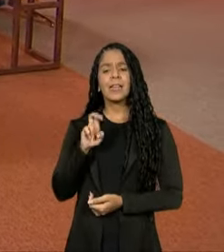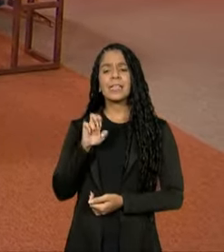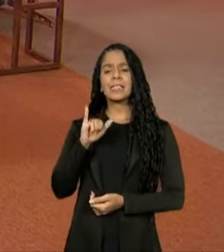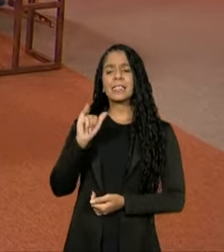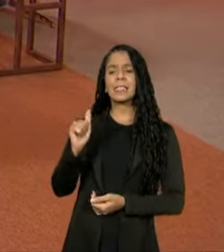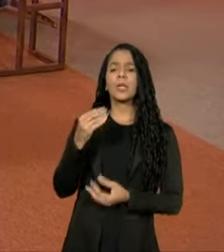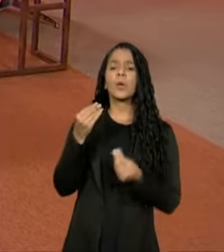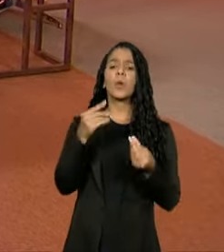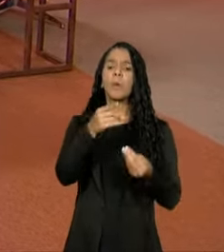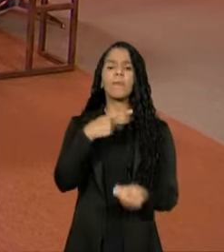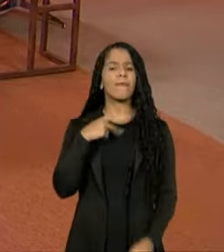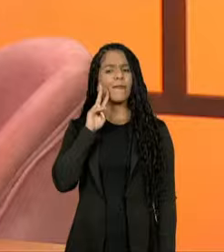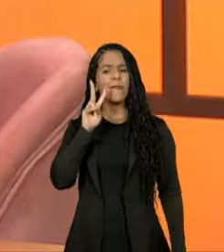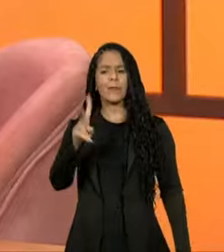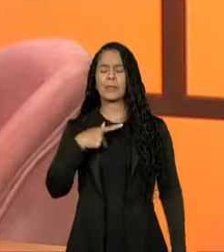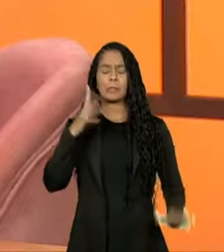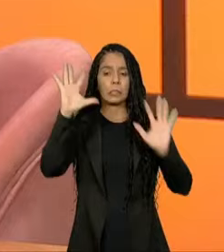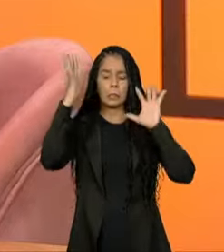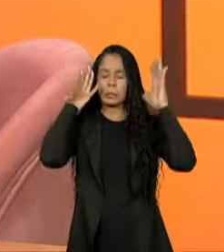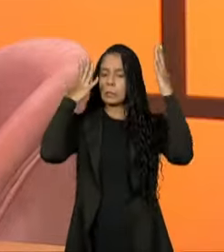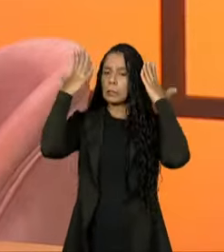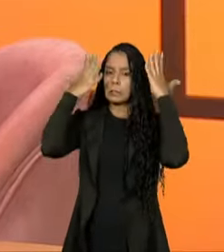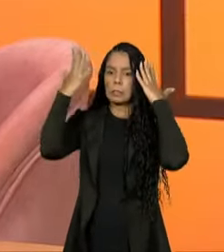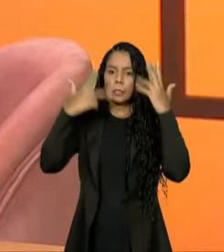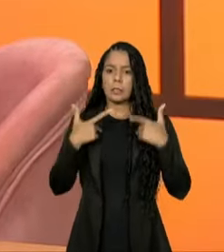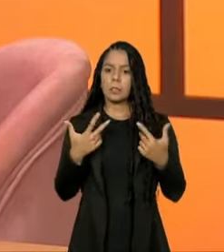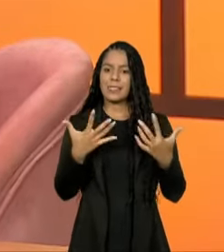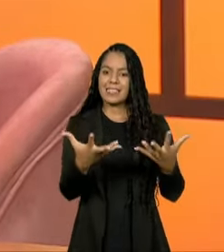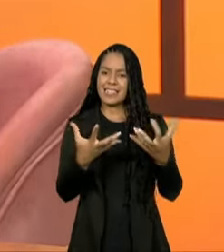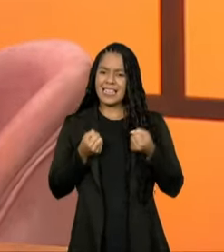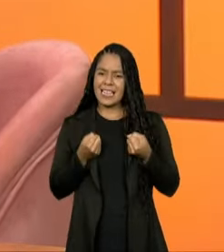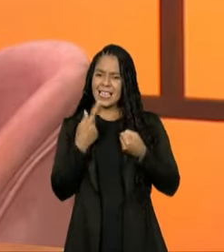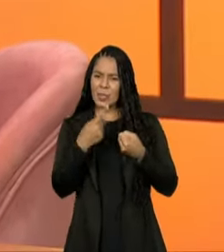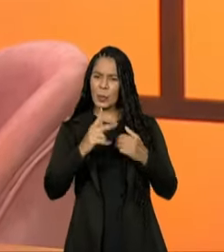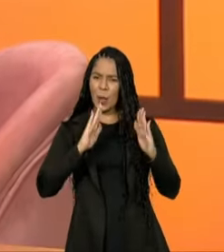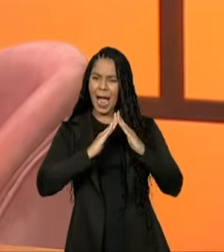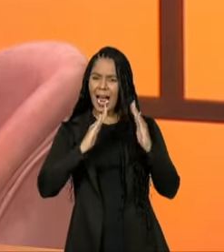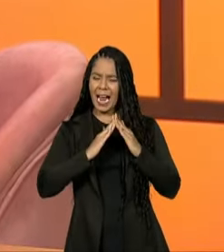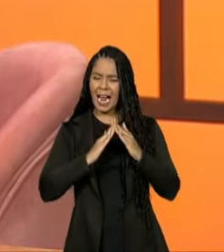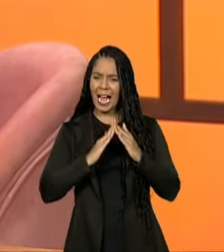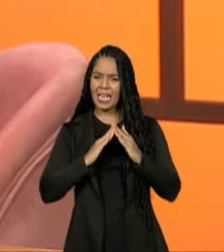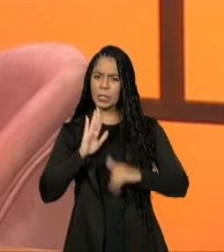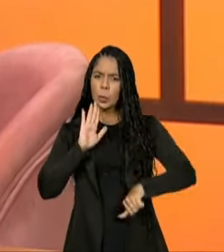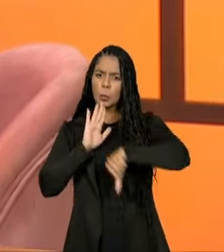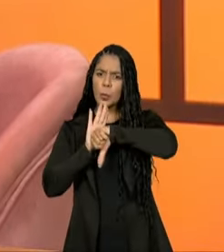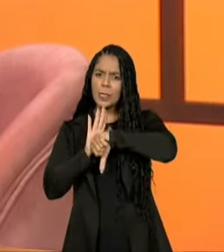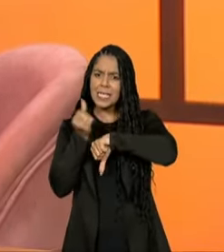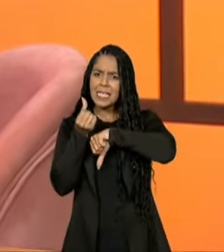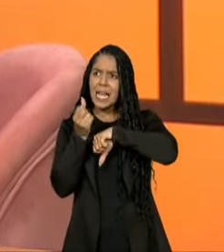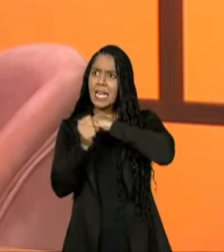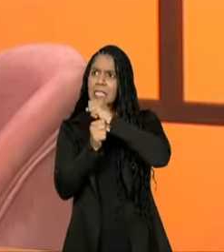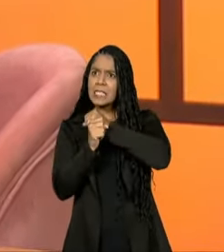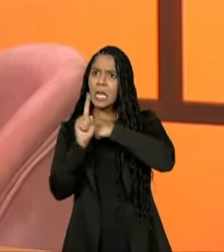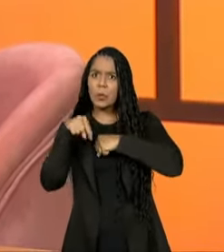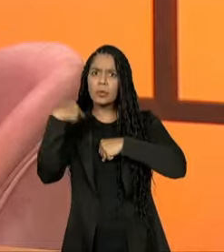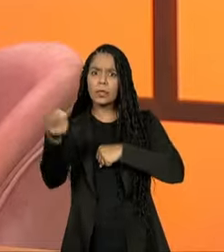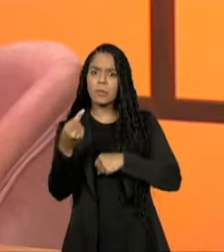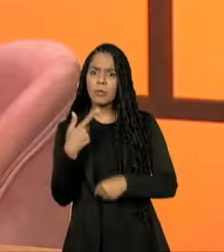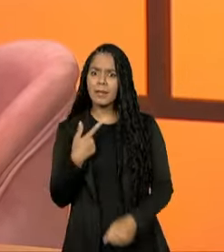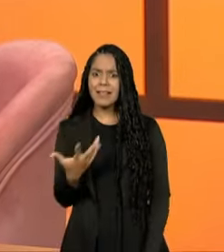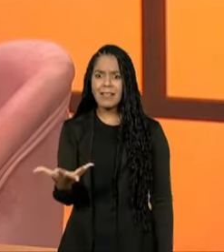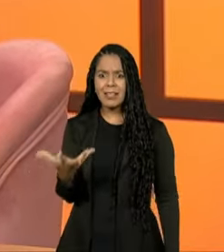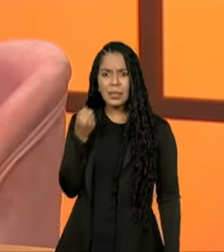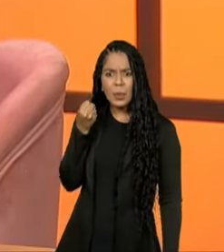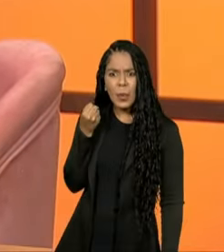terremoto psicológico de você receber na tua casa o algoz e tu vai descobrir, 6 anos depois, que tu recebeu o